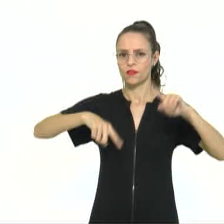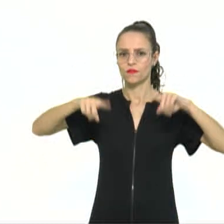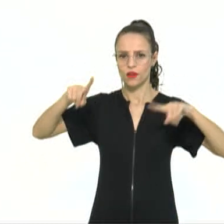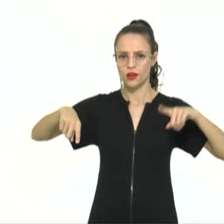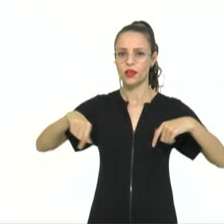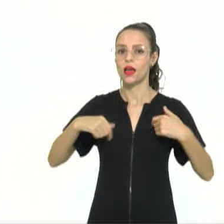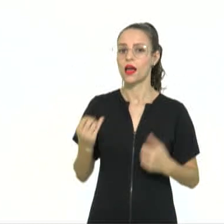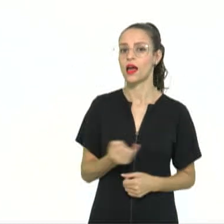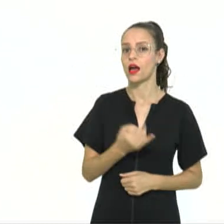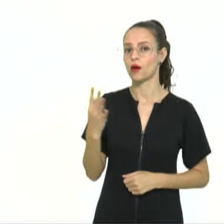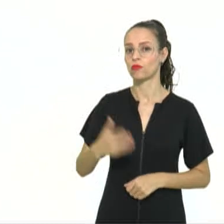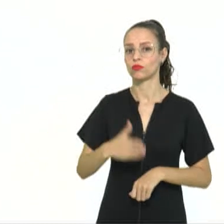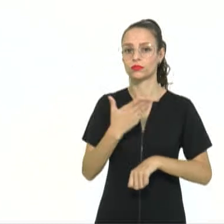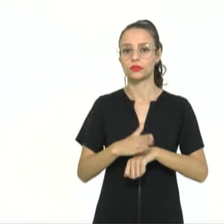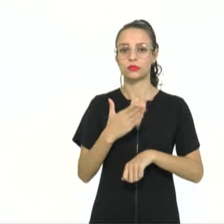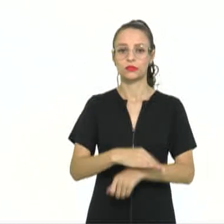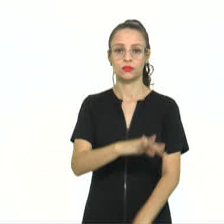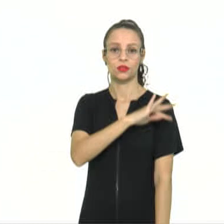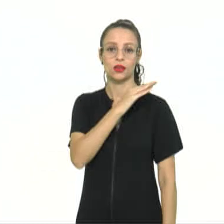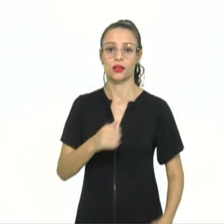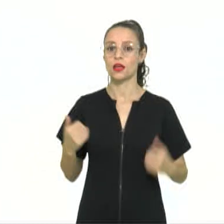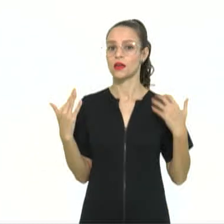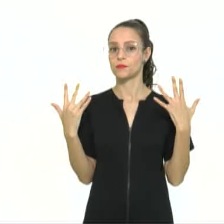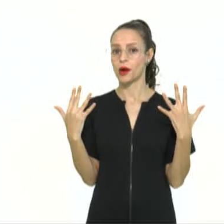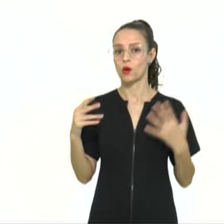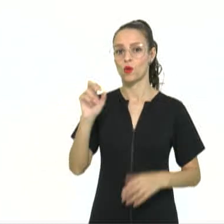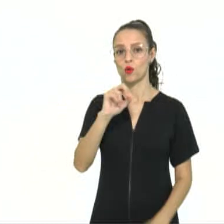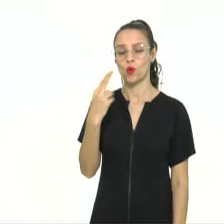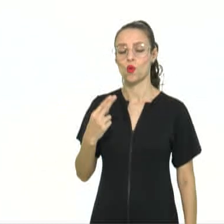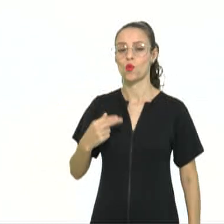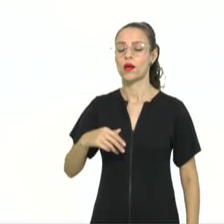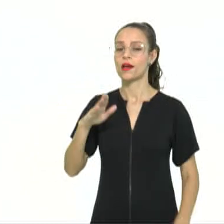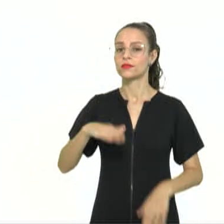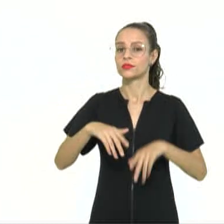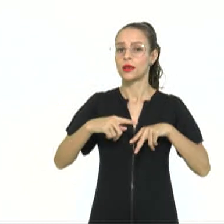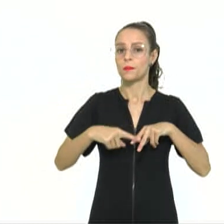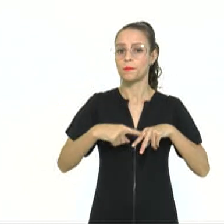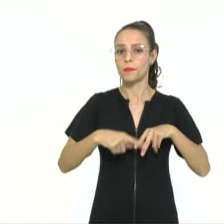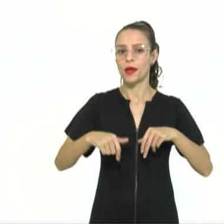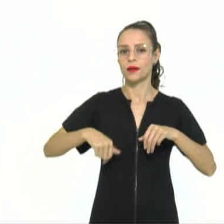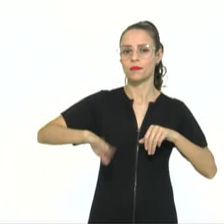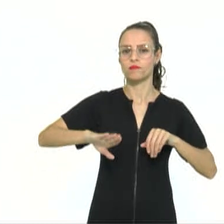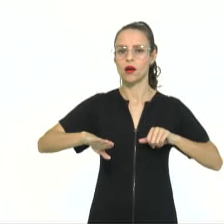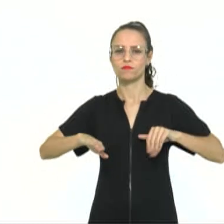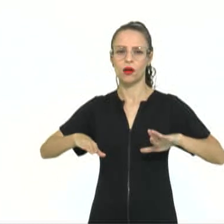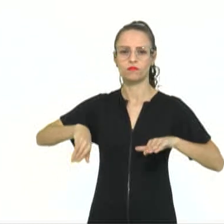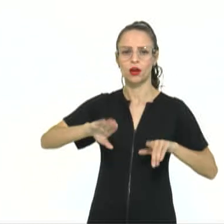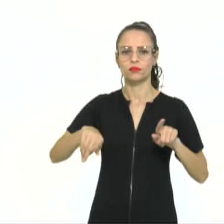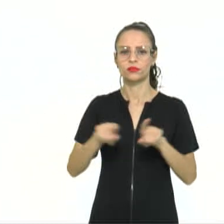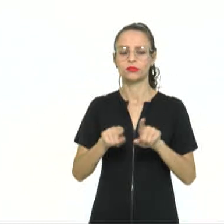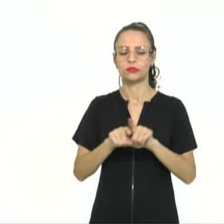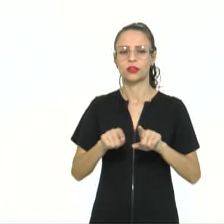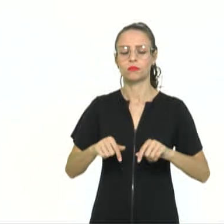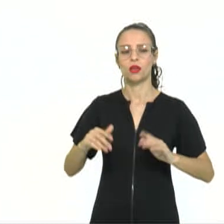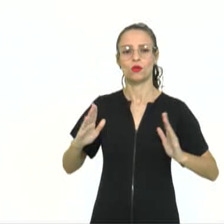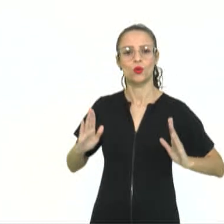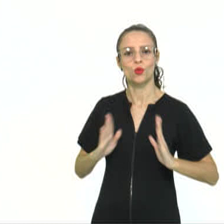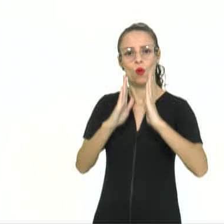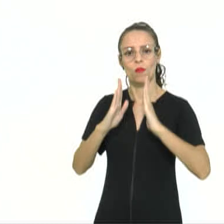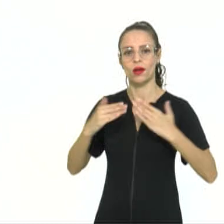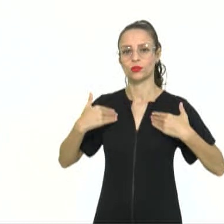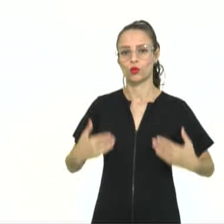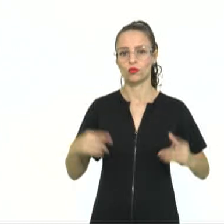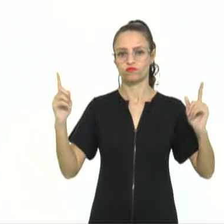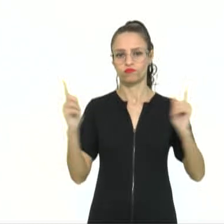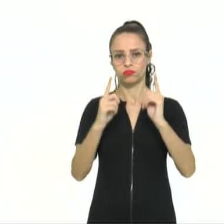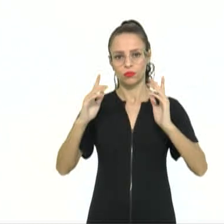principalmente técnicas de mão, outros com foco em técnicas de perna e outros ainda com ênfase em combate corpo a corpo, né? Alguns